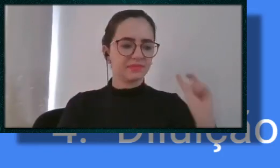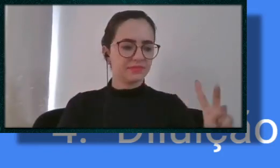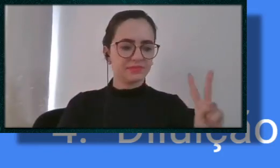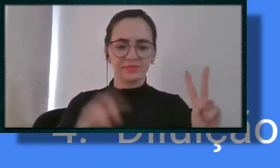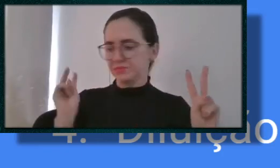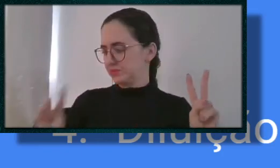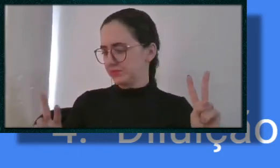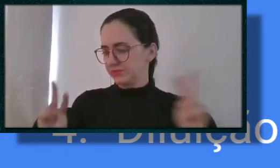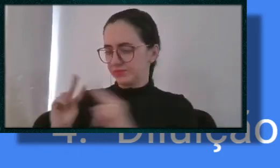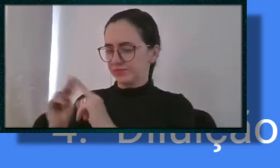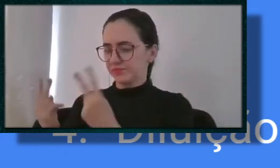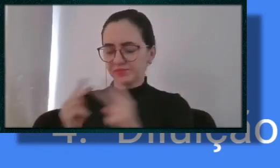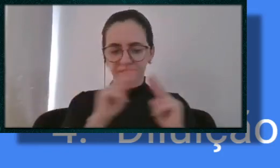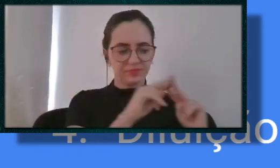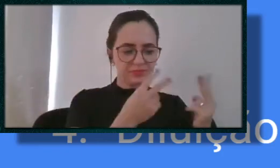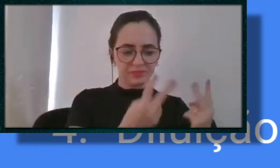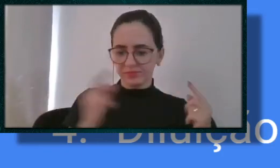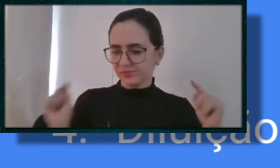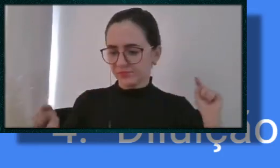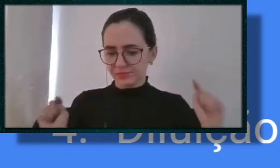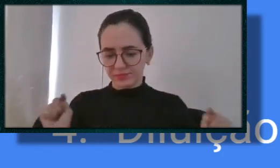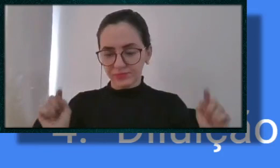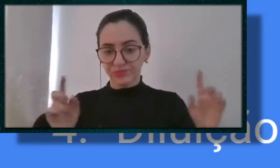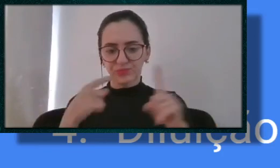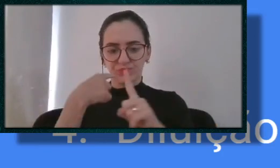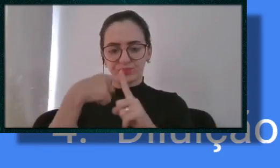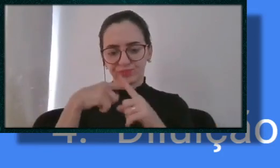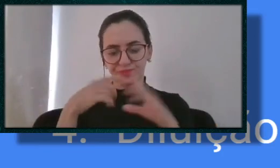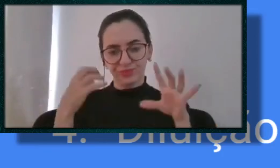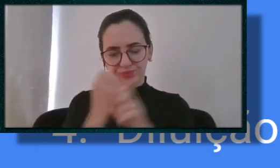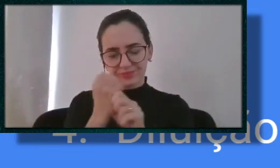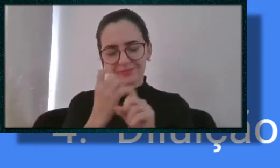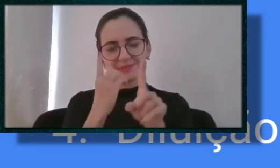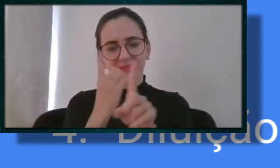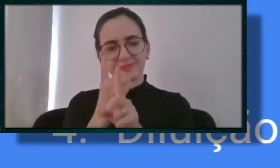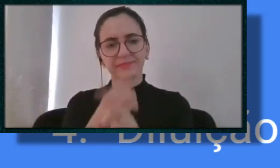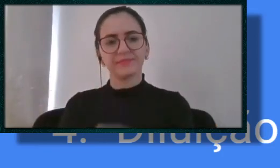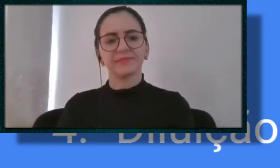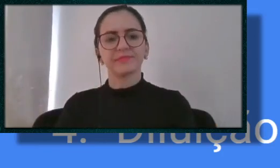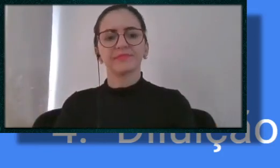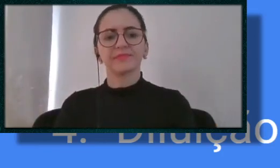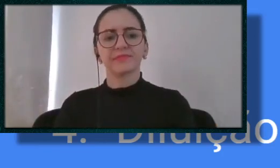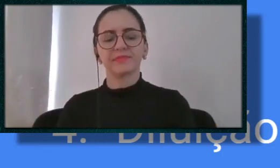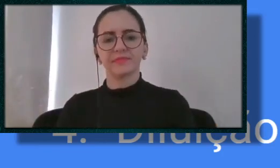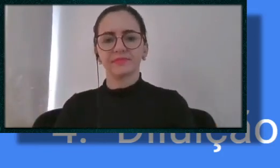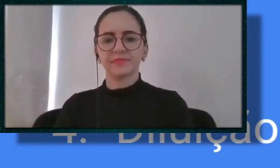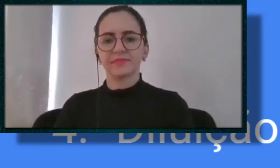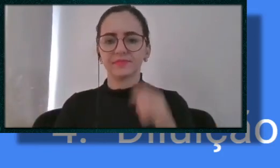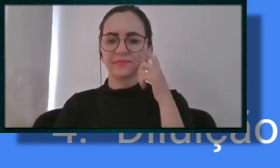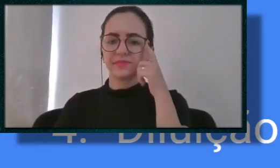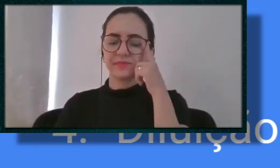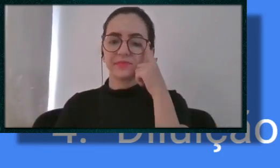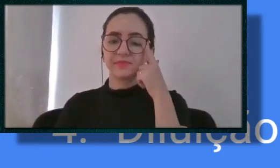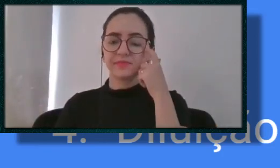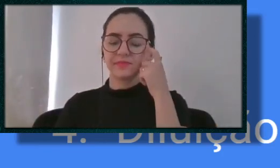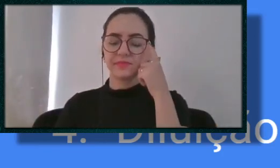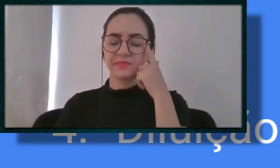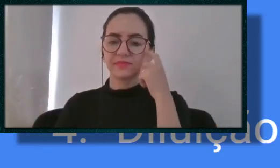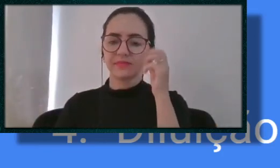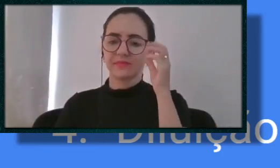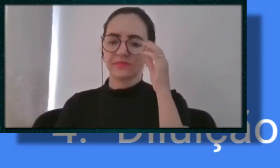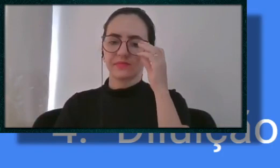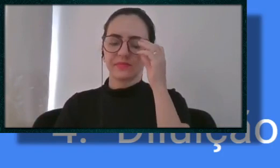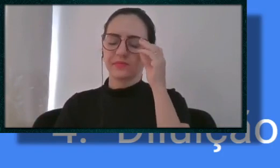fazer literalmente o que a gente fez com concentração e volume de solutos que não reagem, né? Que reagem junto, do mesmo soluto. Você